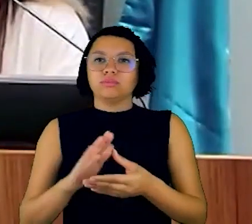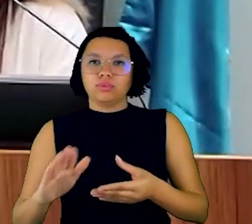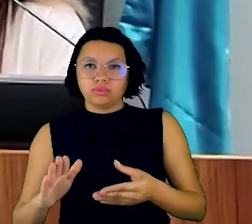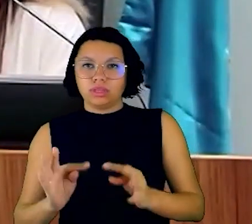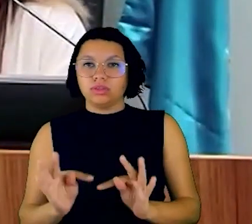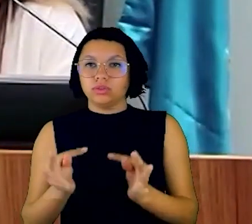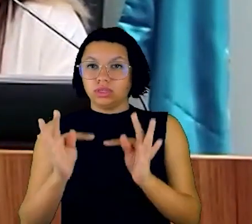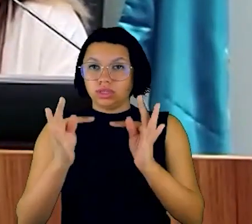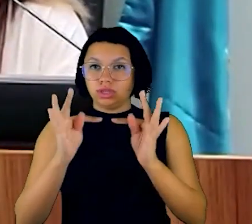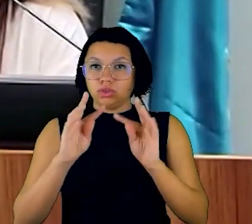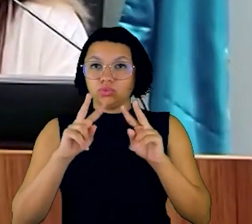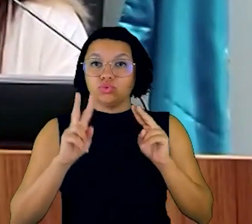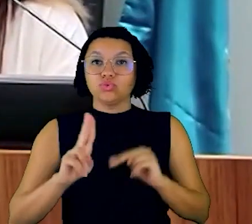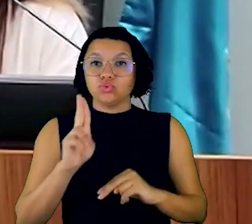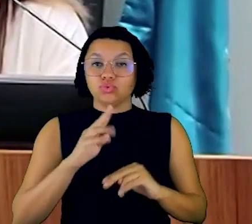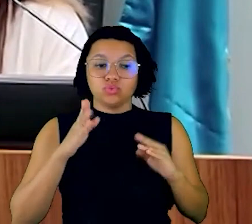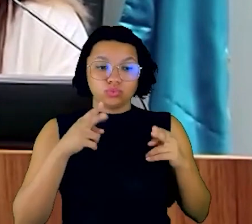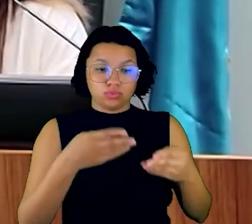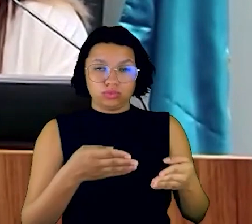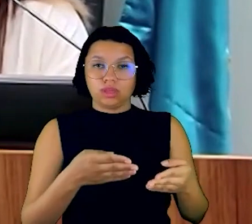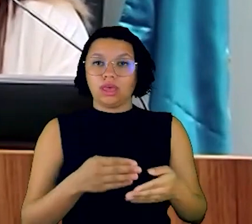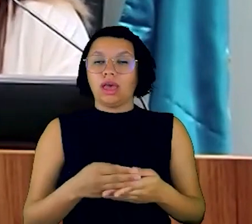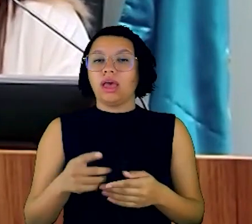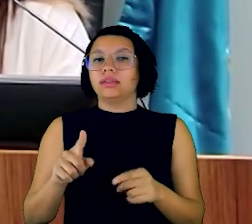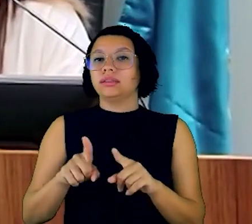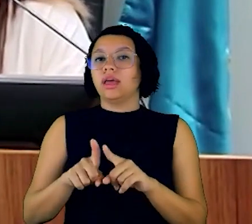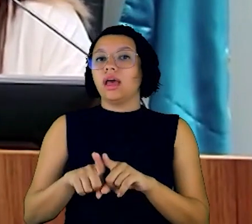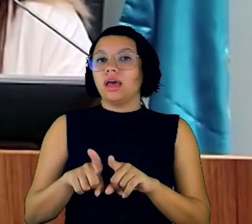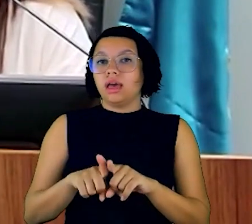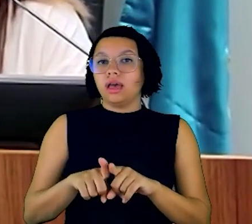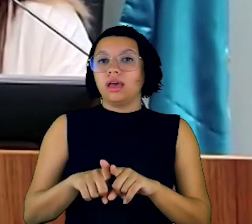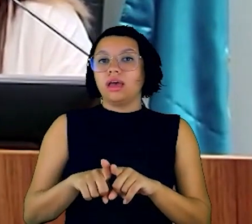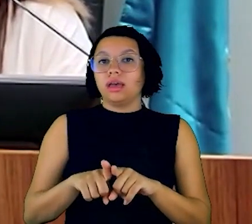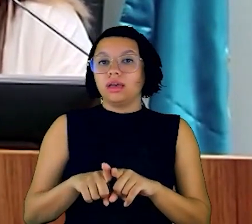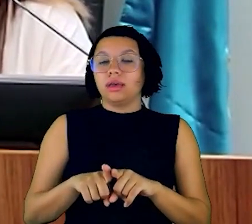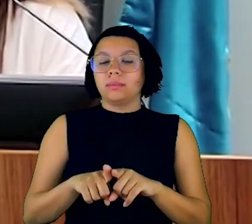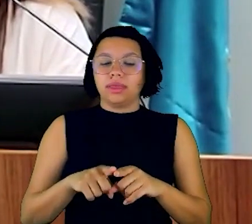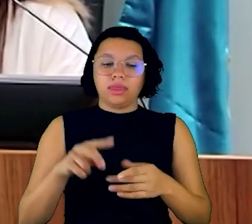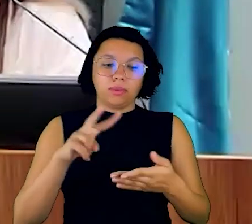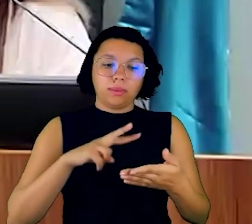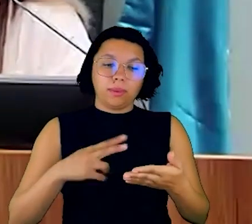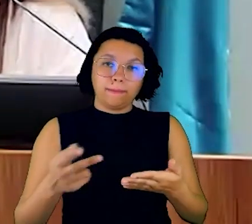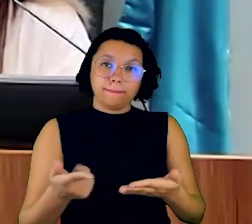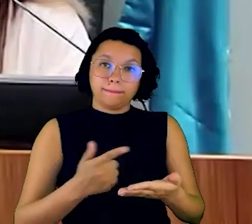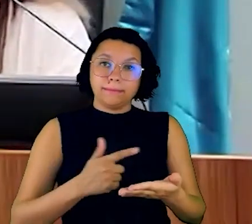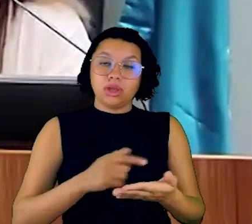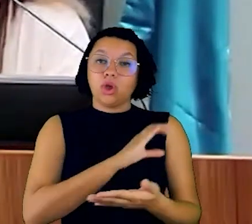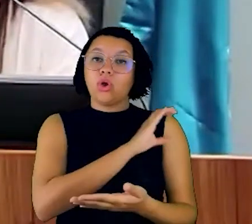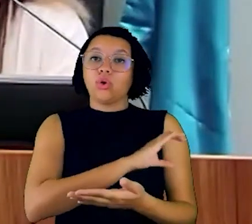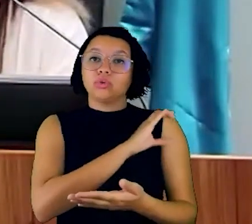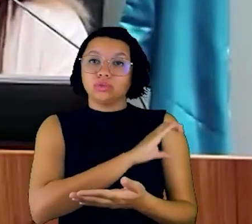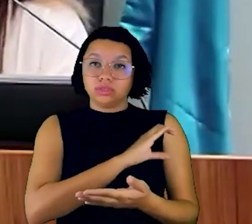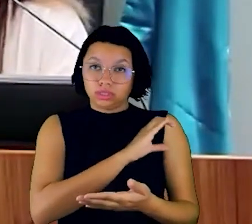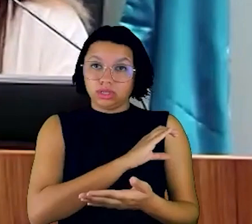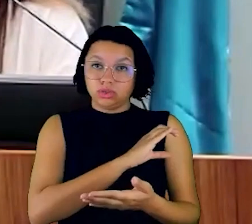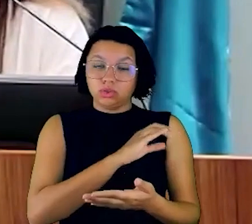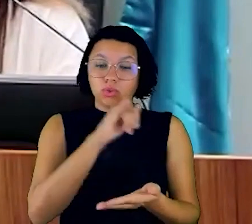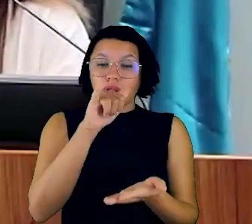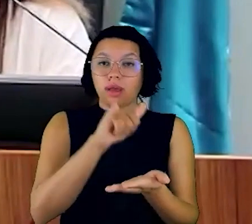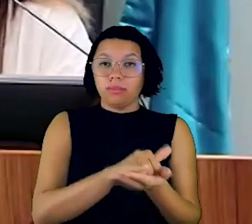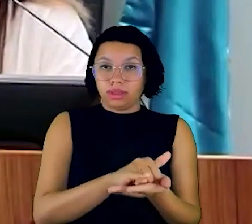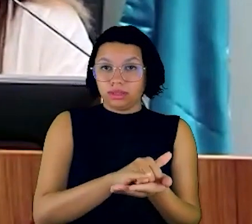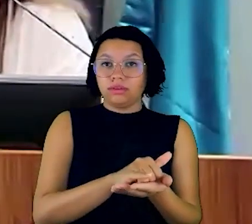tecnologia aplicada. Coordenador do primeiro livro, Conversão em NFT do Brasil. Coordenador e conteudista na plataforma